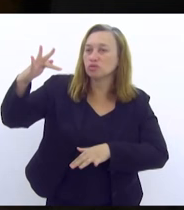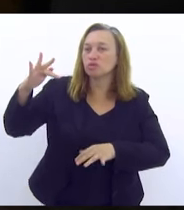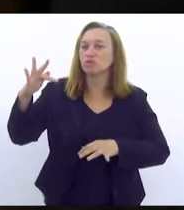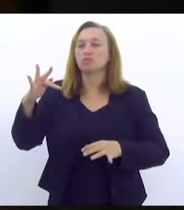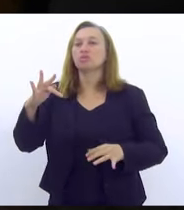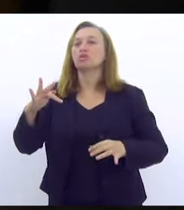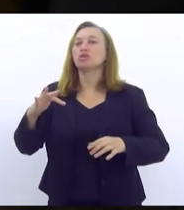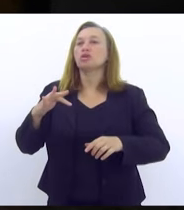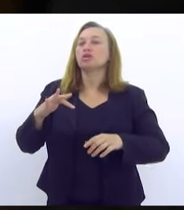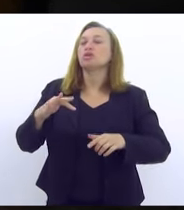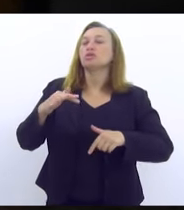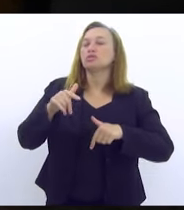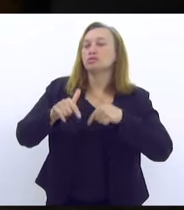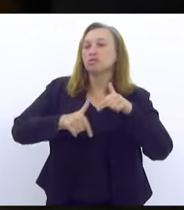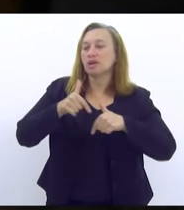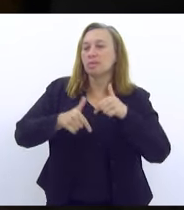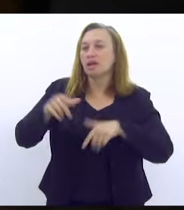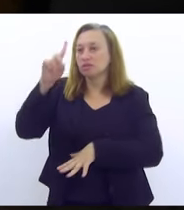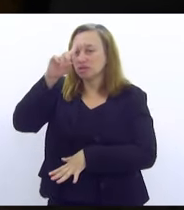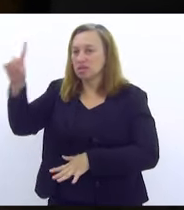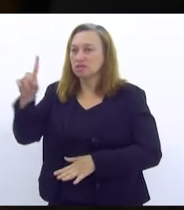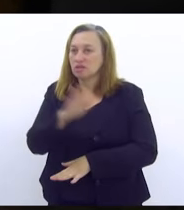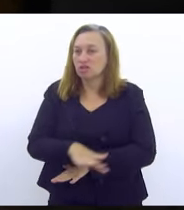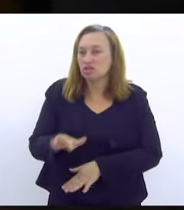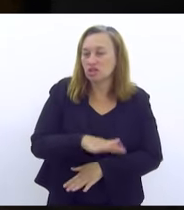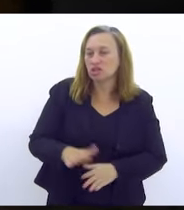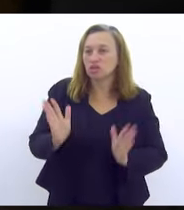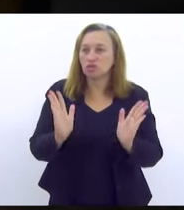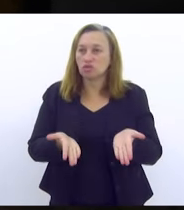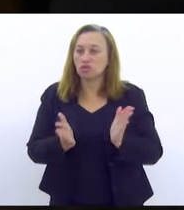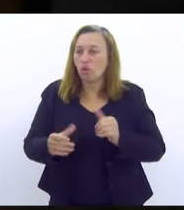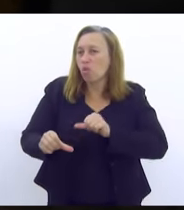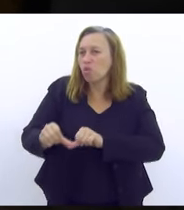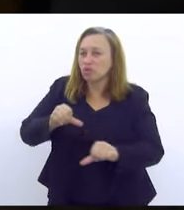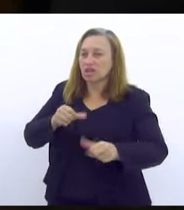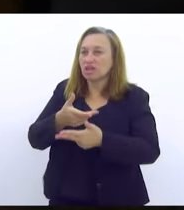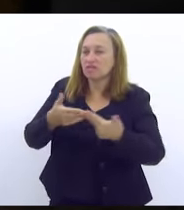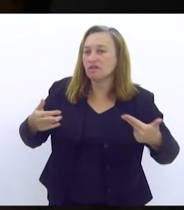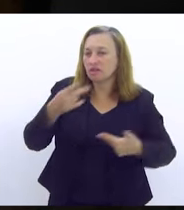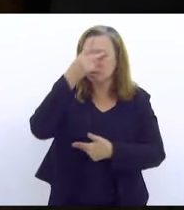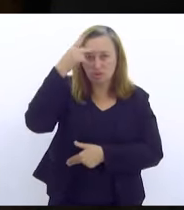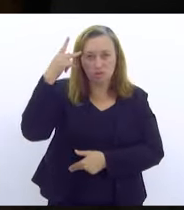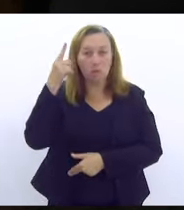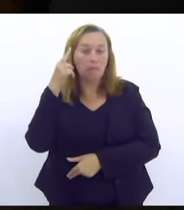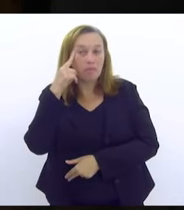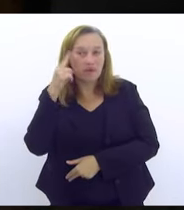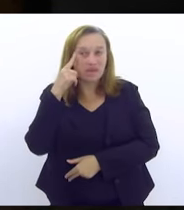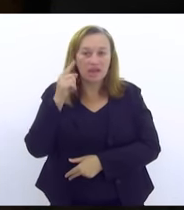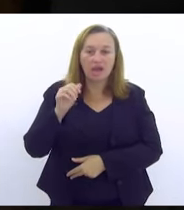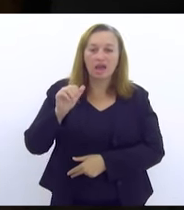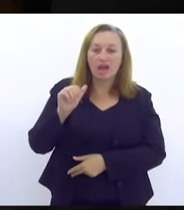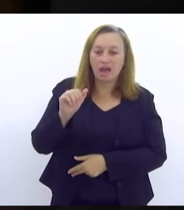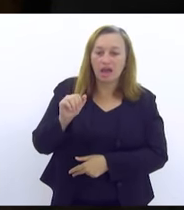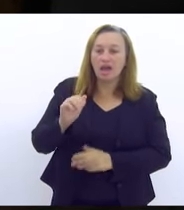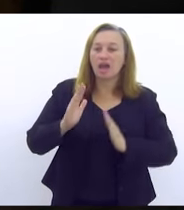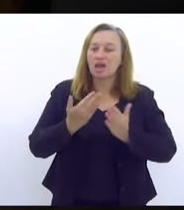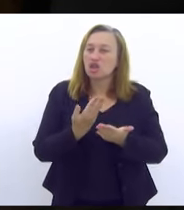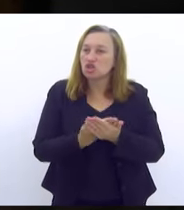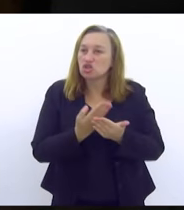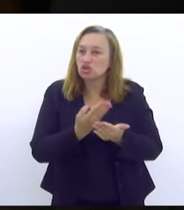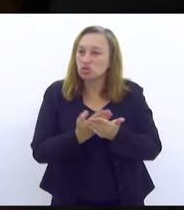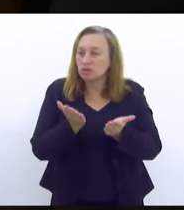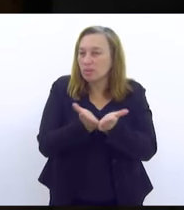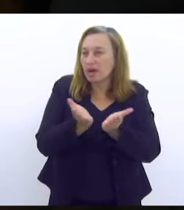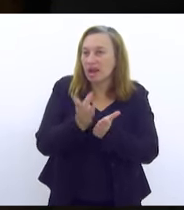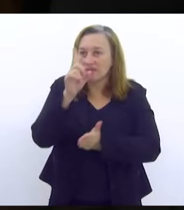Deus, que são as crianças de hoje. Ao contrário do que muita gente pensa, a EBI é muito mais que um local onde as